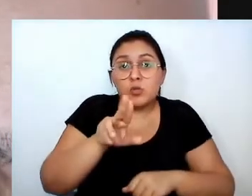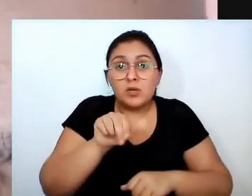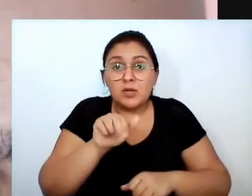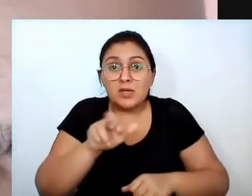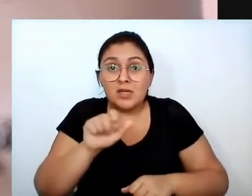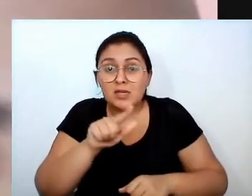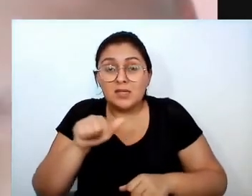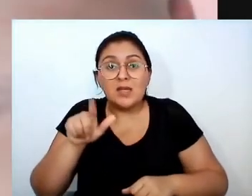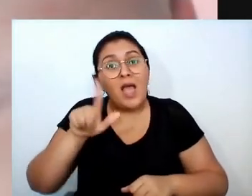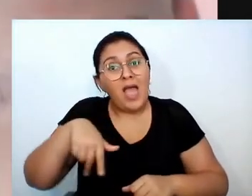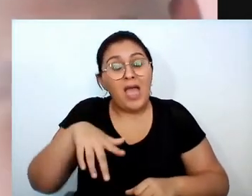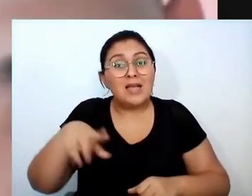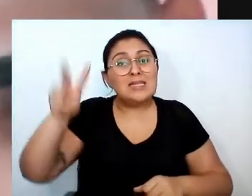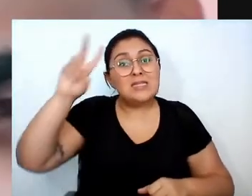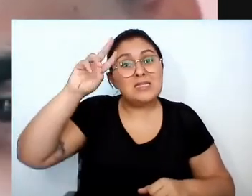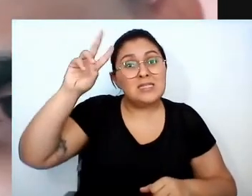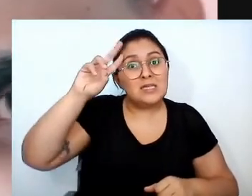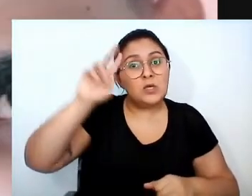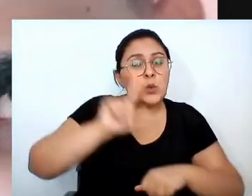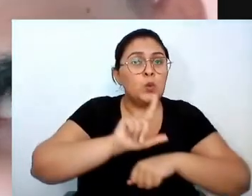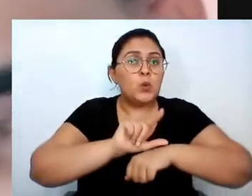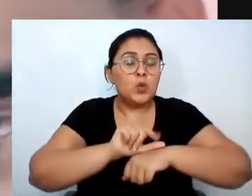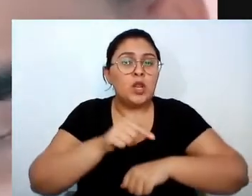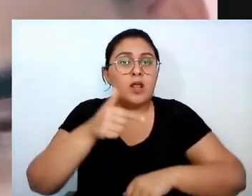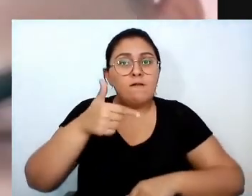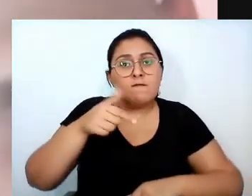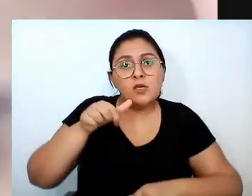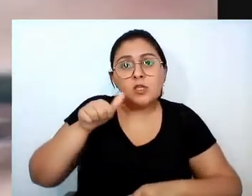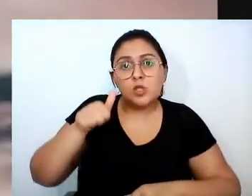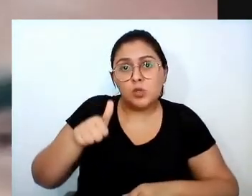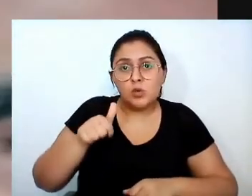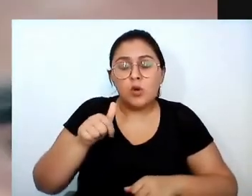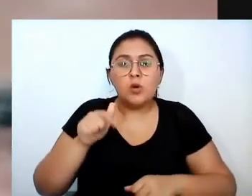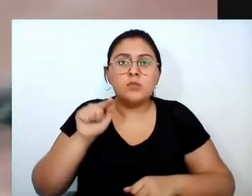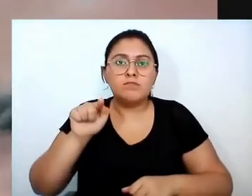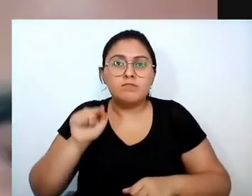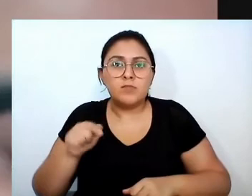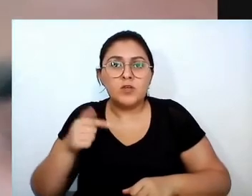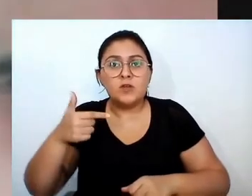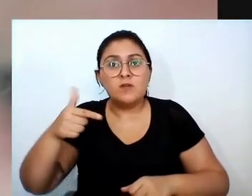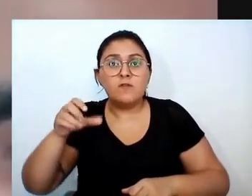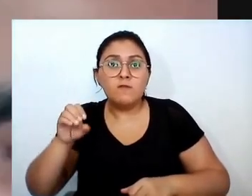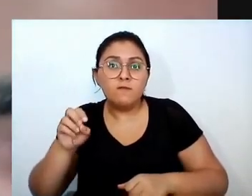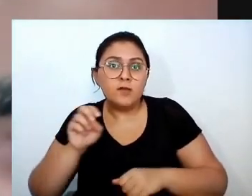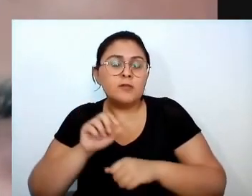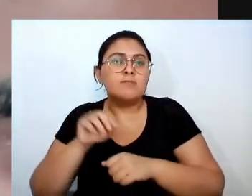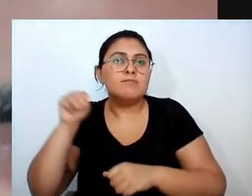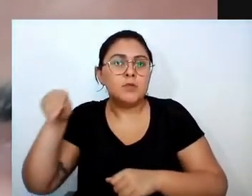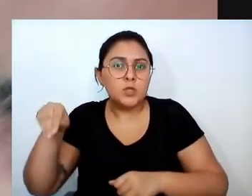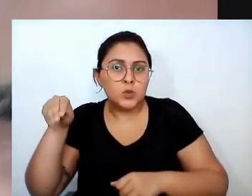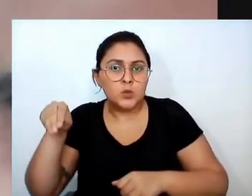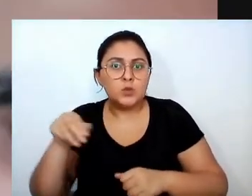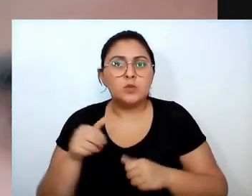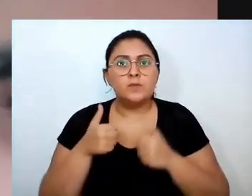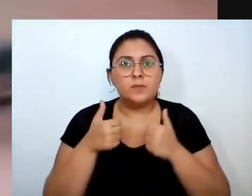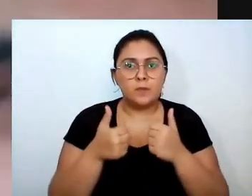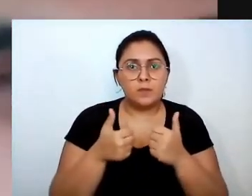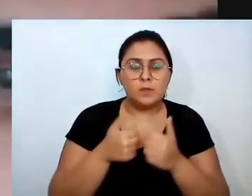desculpa pessoal. Conversa com Juarez acontecerá na segunda-feira, às 21 horas e 20 minutos,